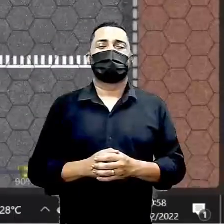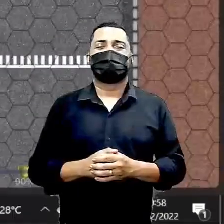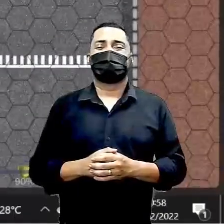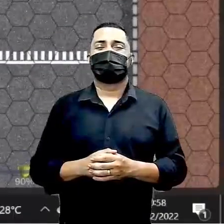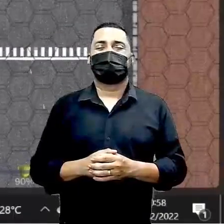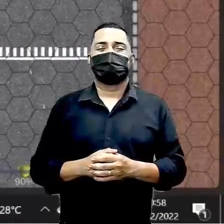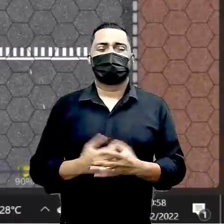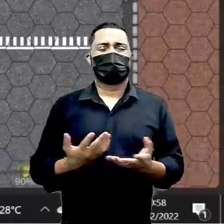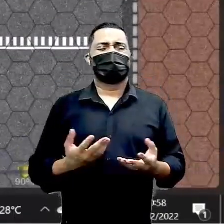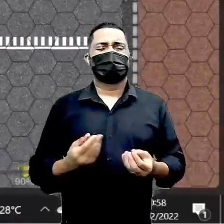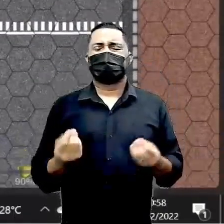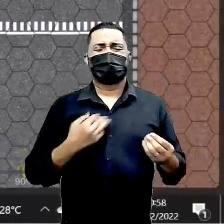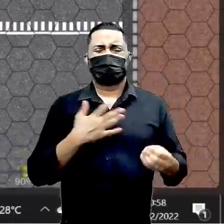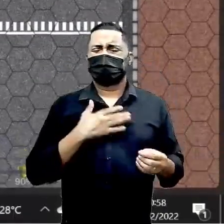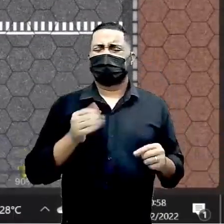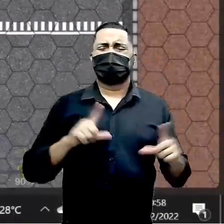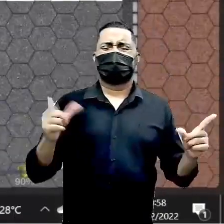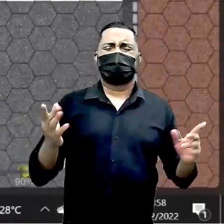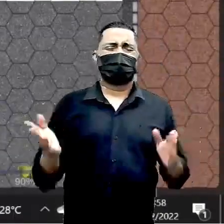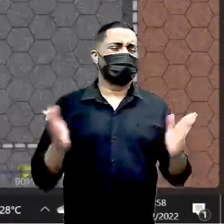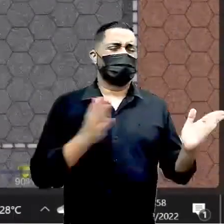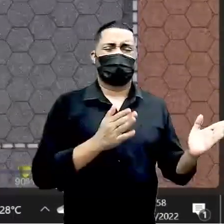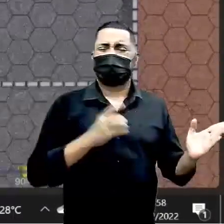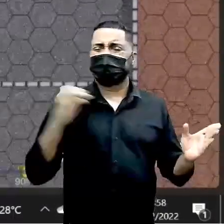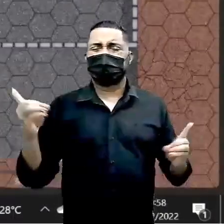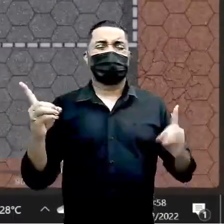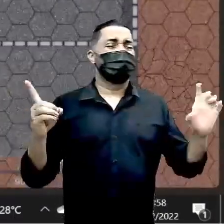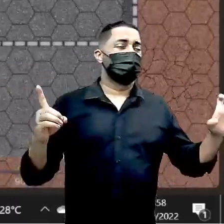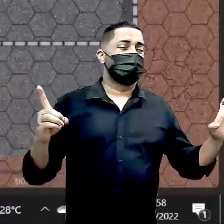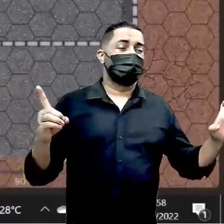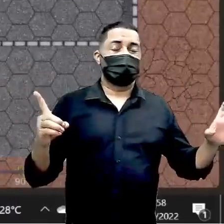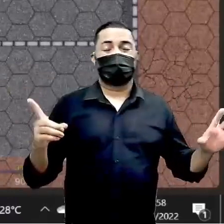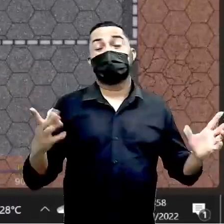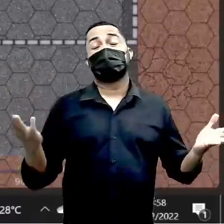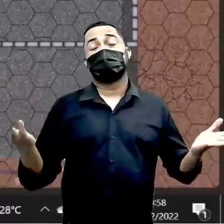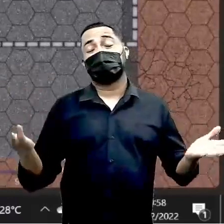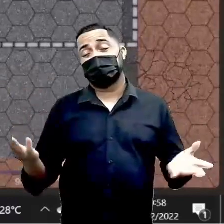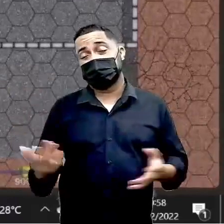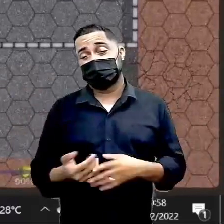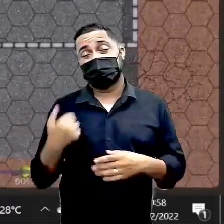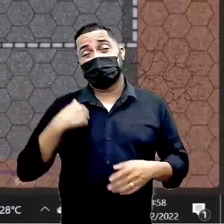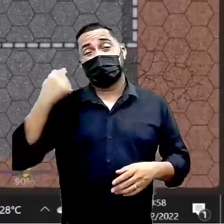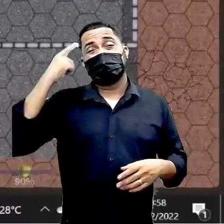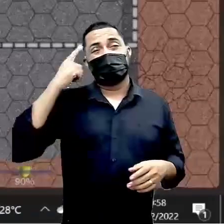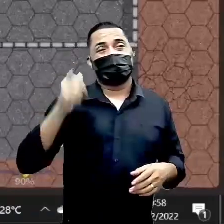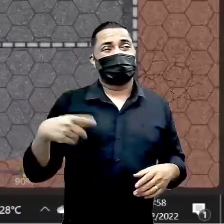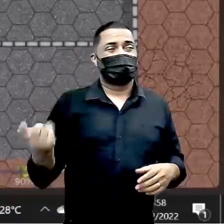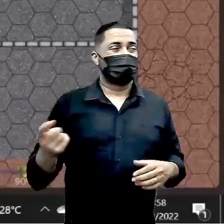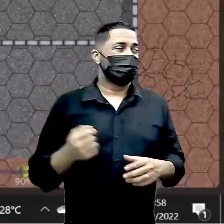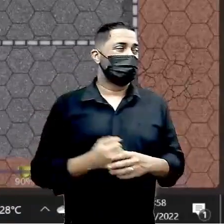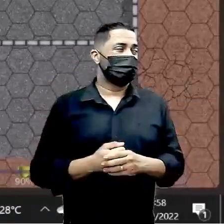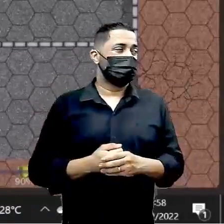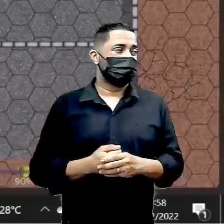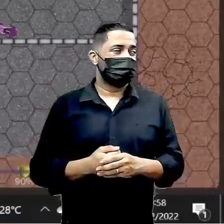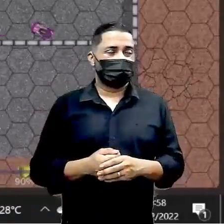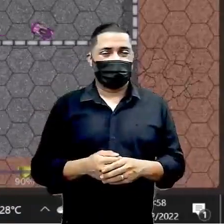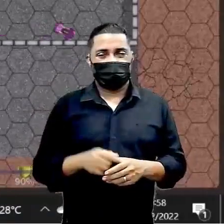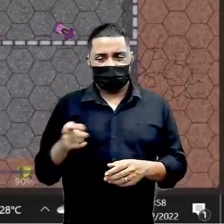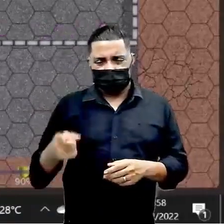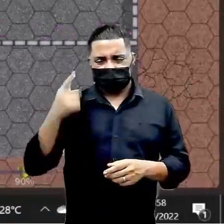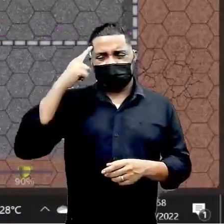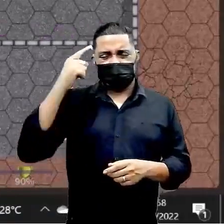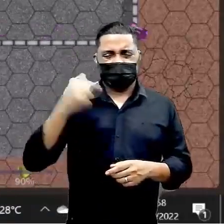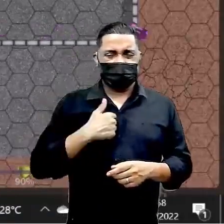Ô, Faga, qual que é a minha tela aí? É direita ou esquerda, hein? A daqui, pô. Ah, meu velho, eu achando que eu tô... Tu tava pensando que tu era o meu, não era,